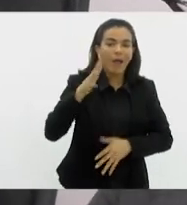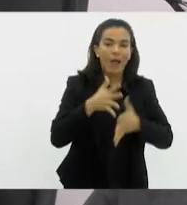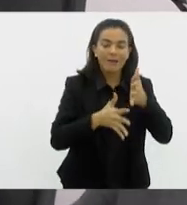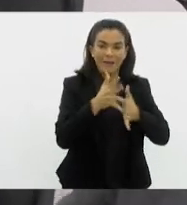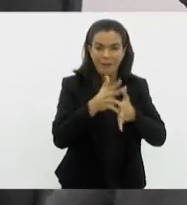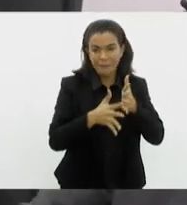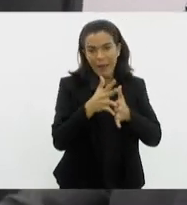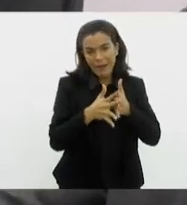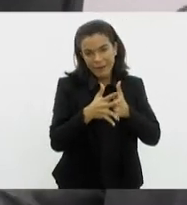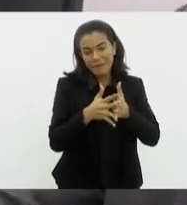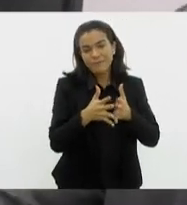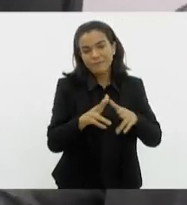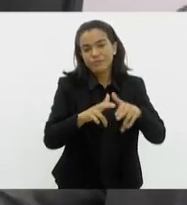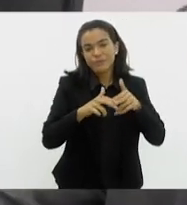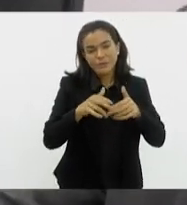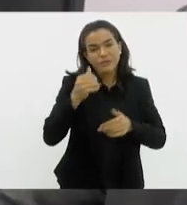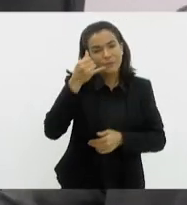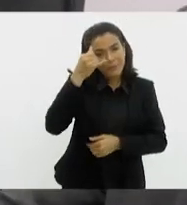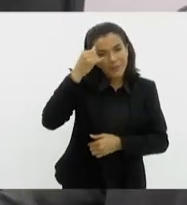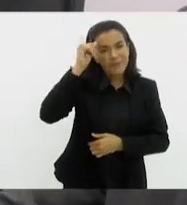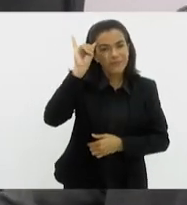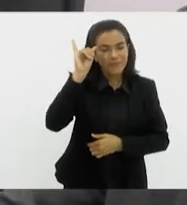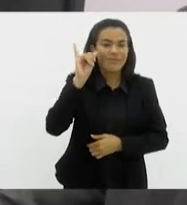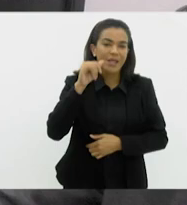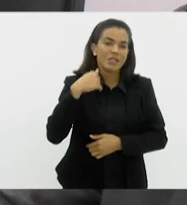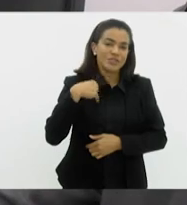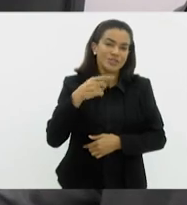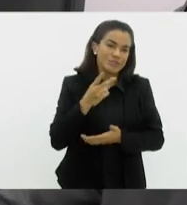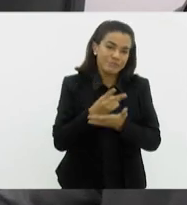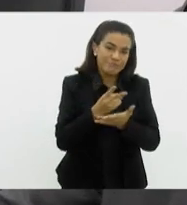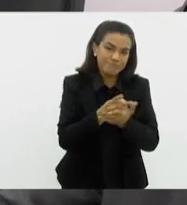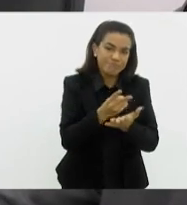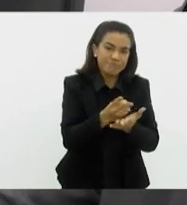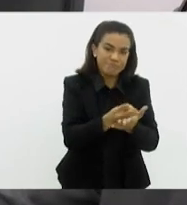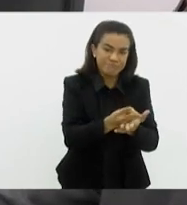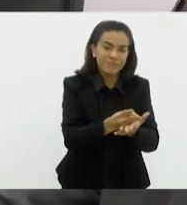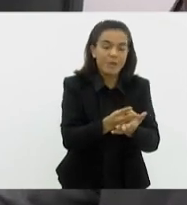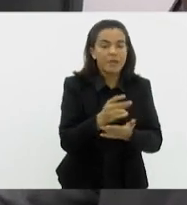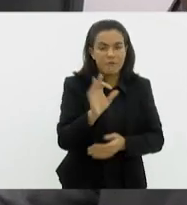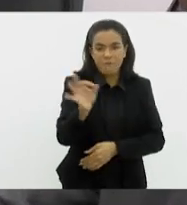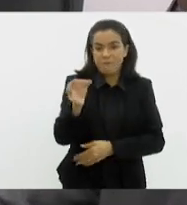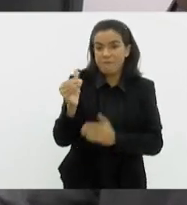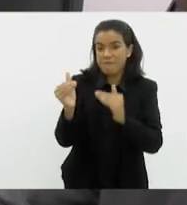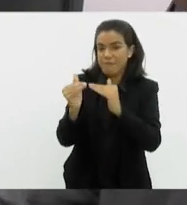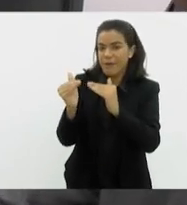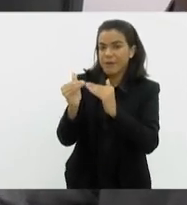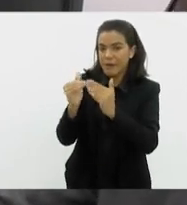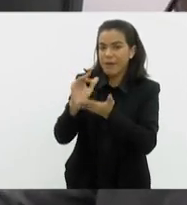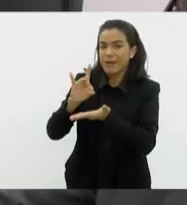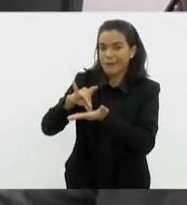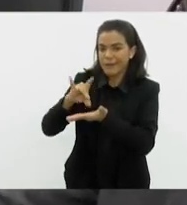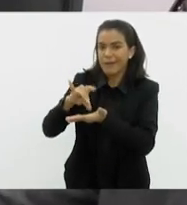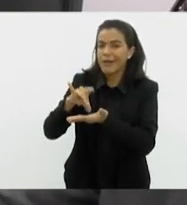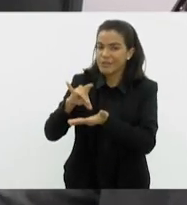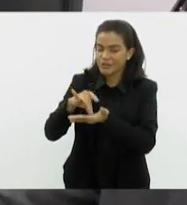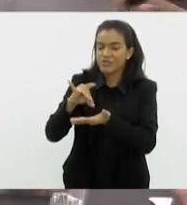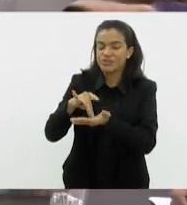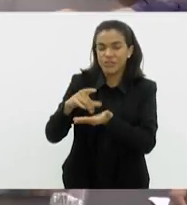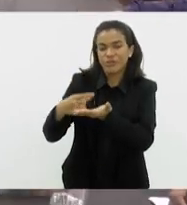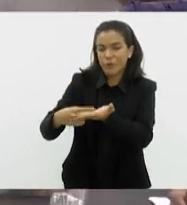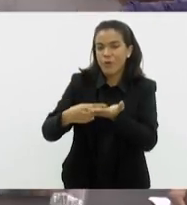é prudente que a gente siga a questão processual aqui. É verdade, que a gente já adotou mesmo esse procedimento, é verdade.